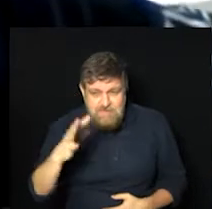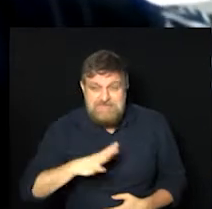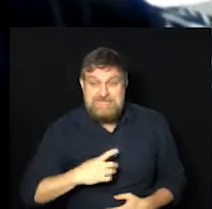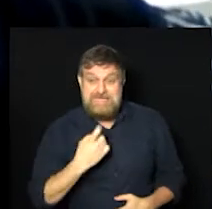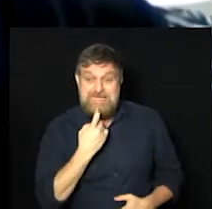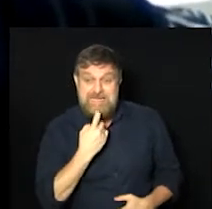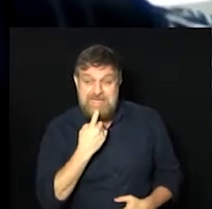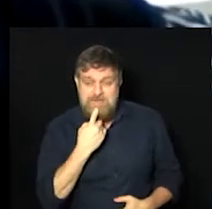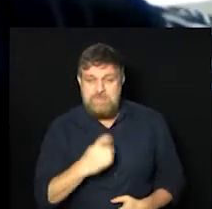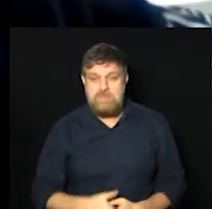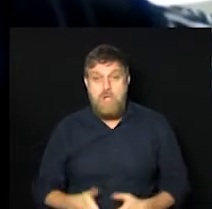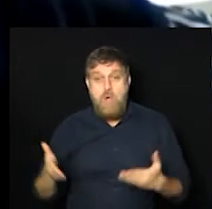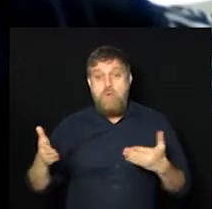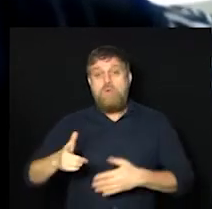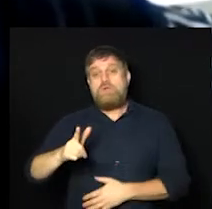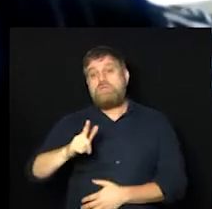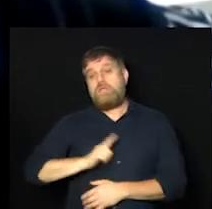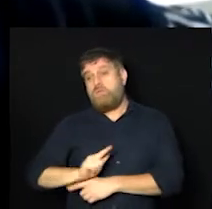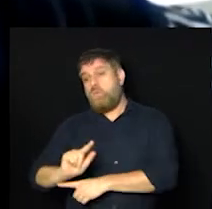Hoje nós temos